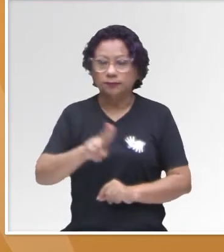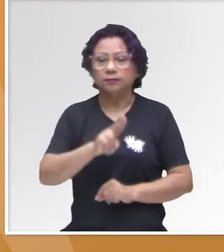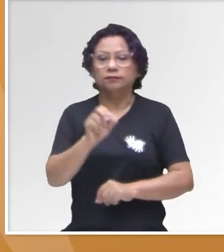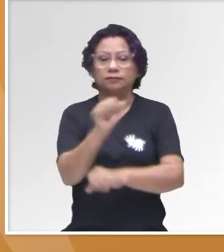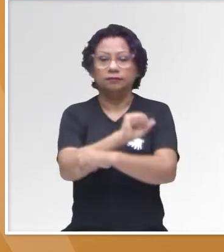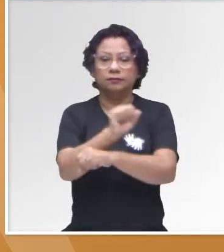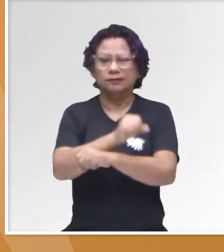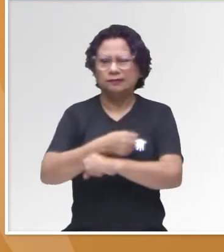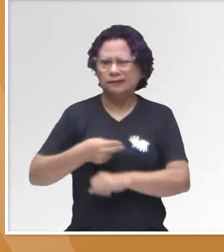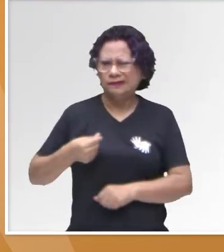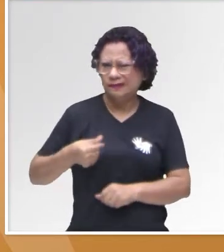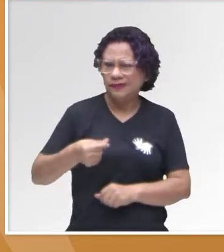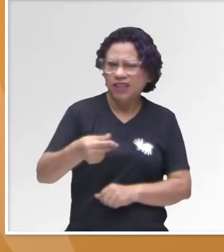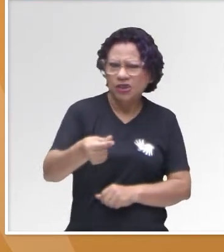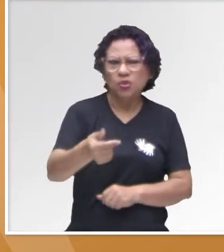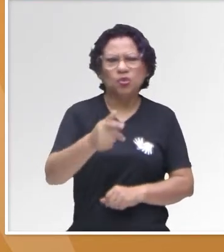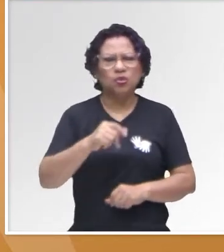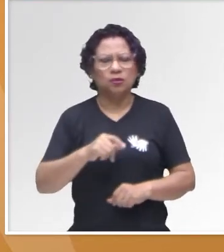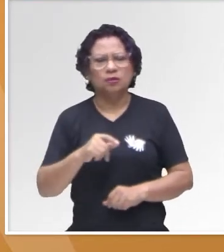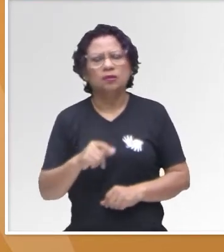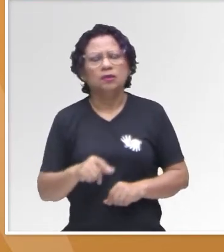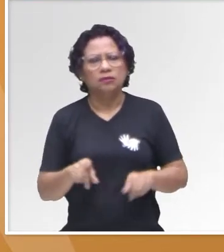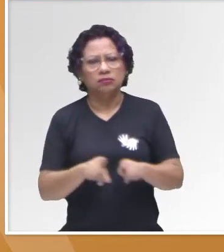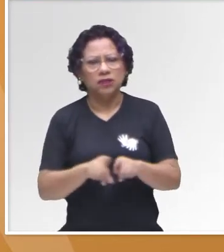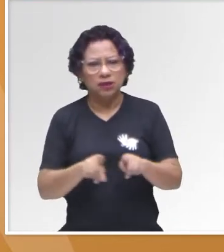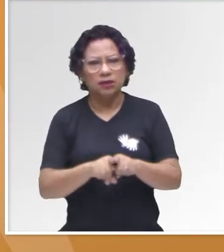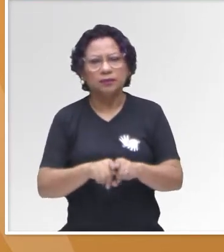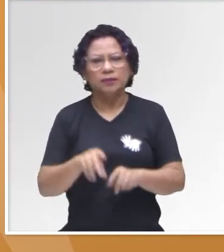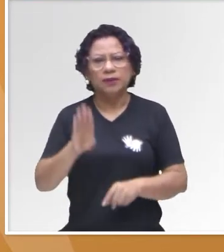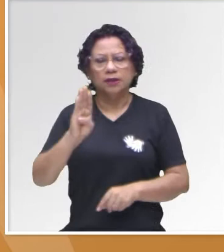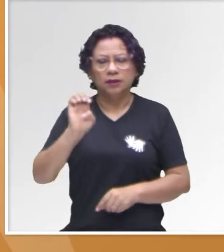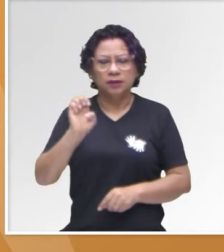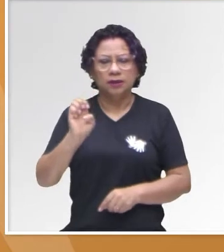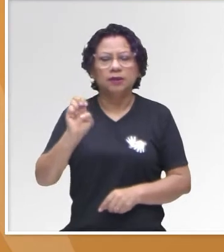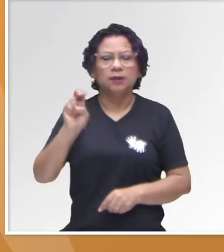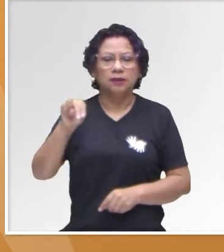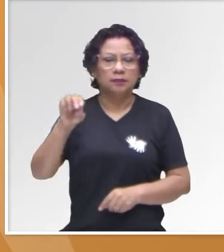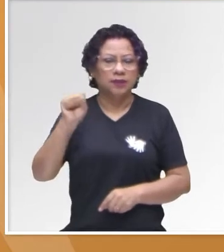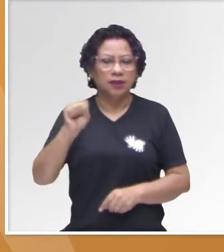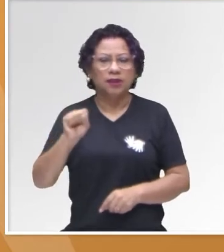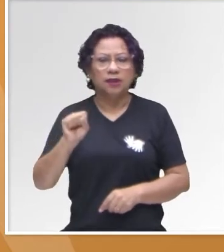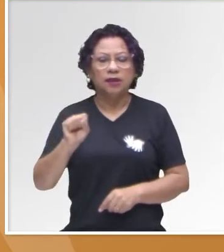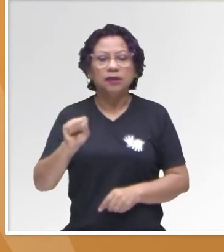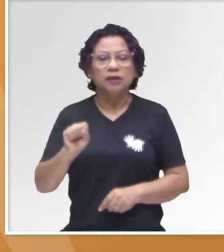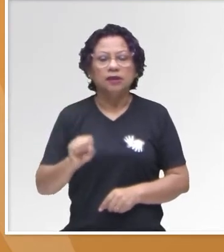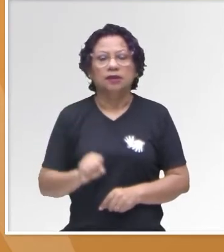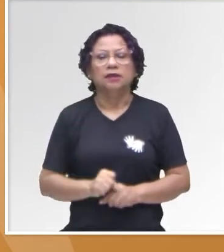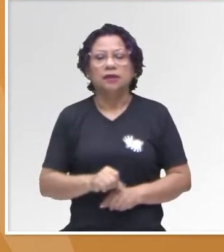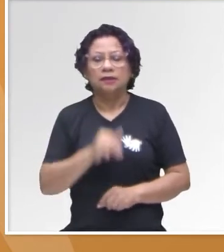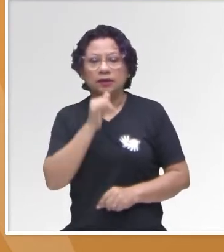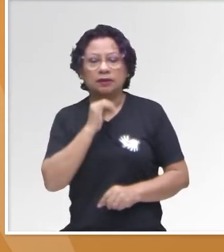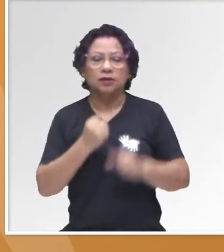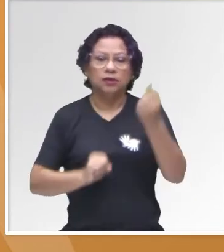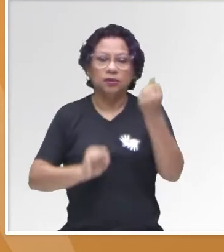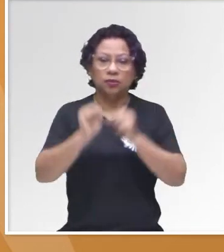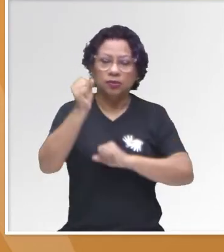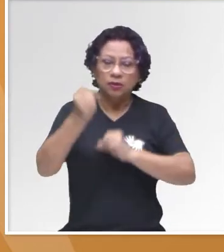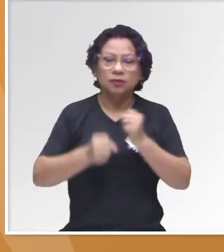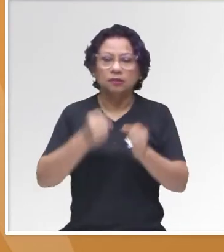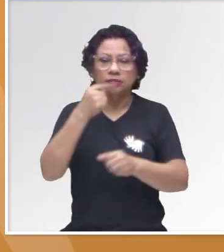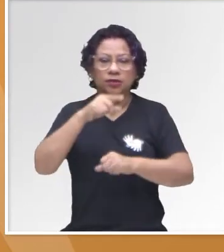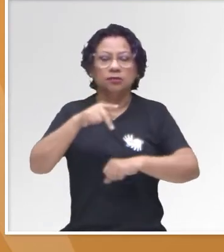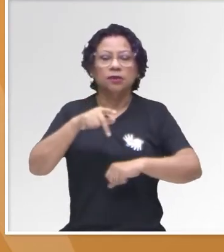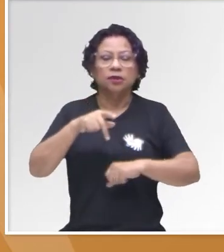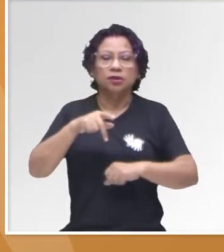os eletroeletrônicos, e a indústria de bens de consumo não durável, que é a indústria farmacêutica, a indústria de alimentos,